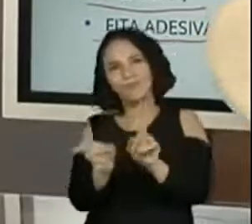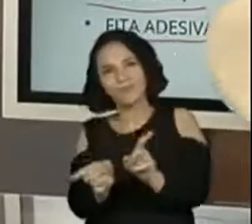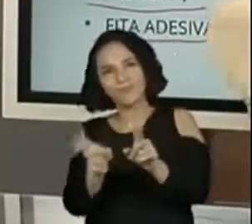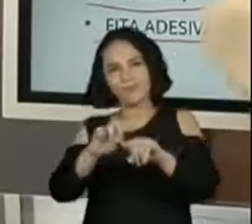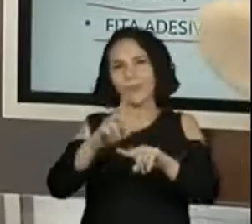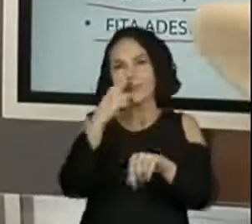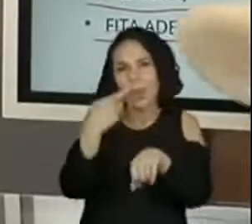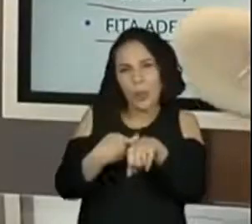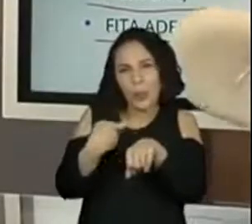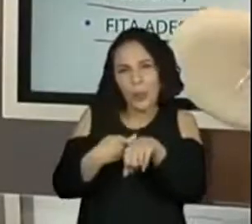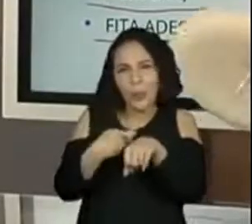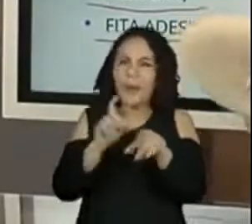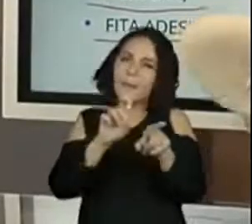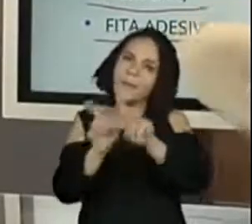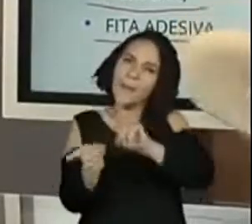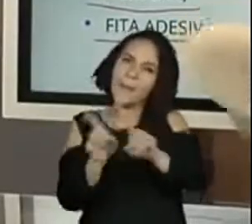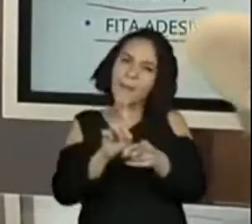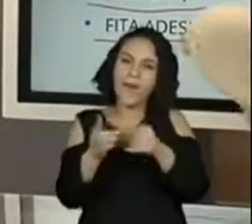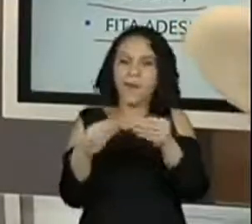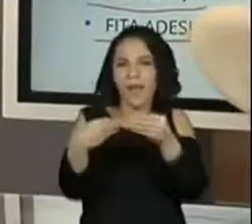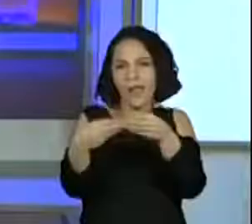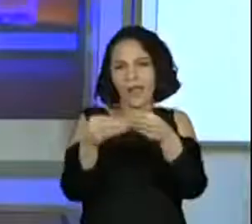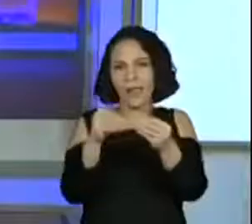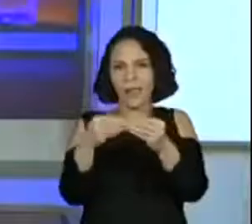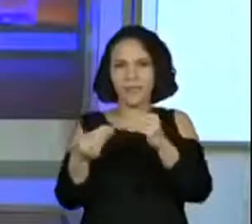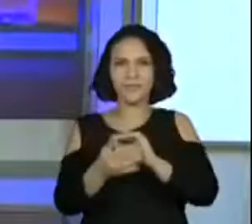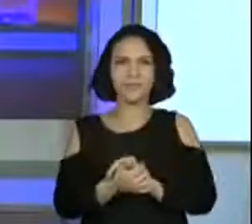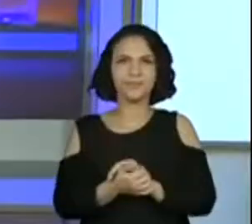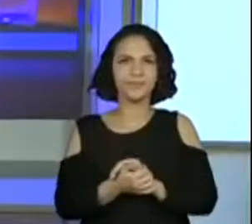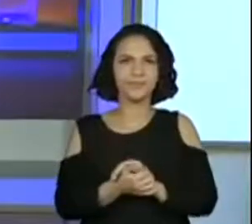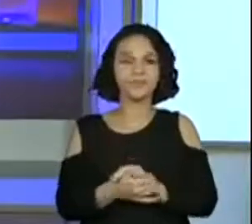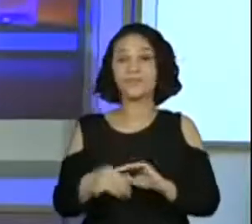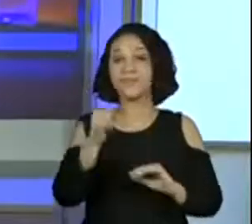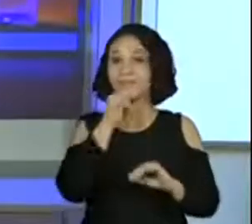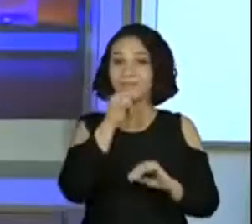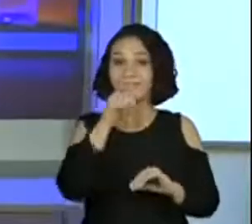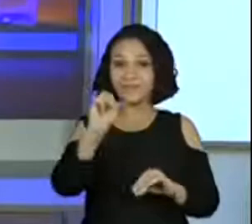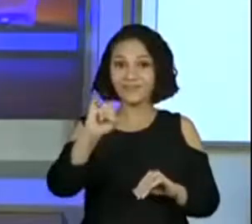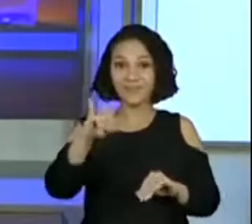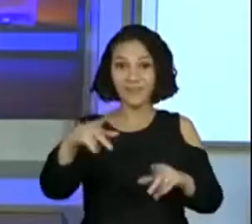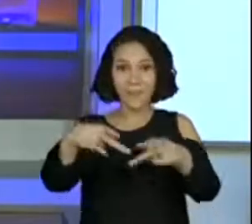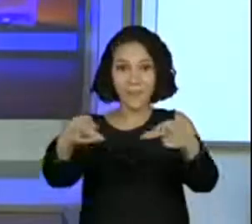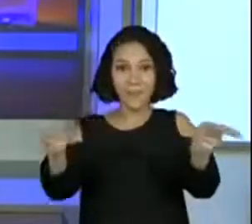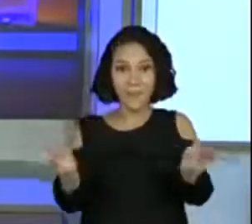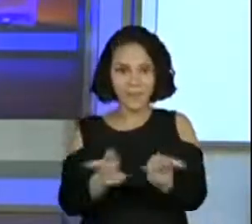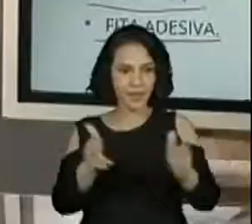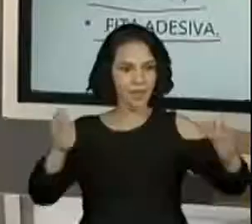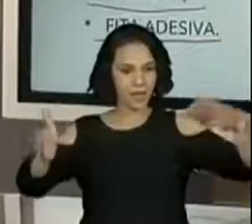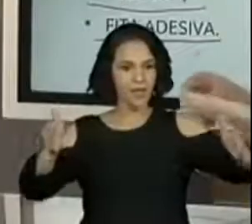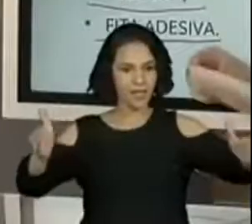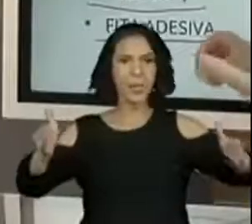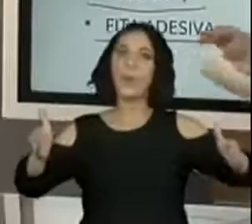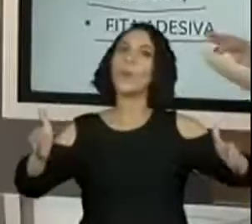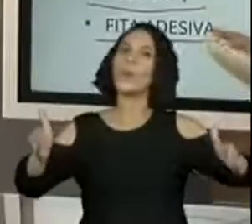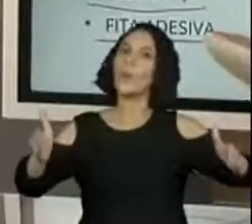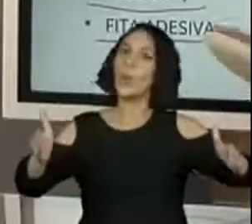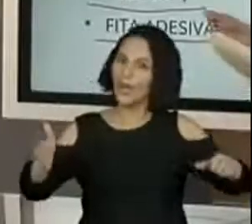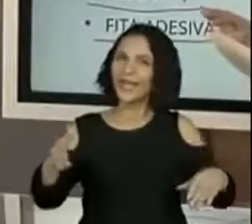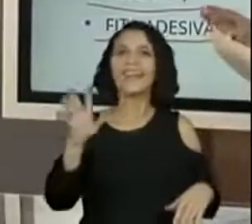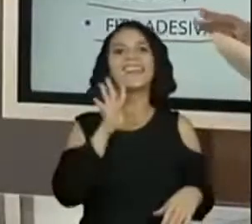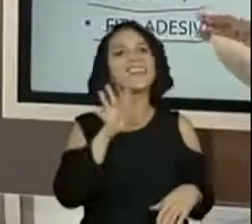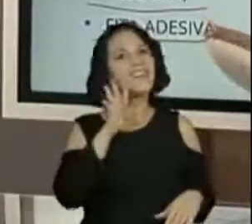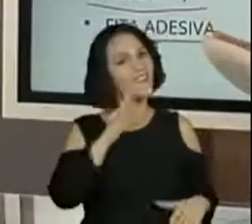pouquinho assim. Ô, Pro, com caixa de pizza deve ficar bem legal, né? Relógio fica bem grande. Você pode fazer com um papelão grandão,